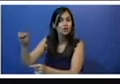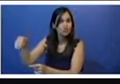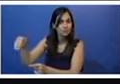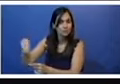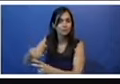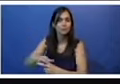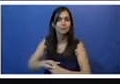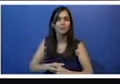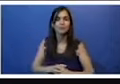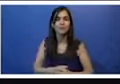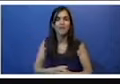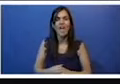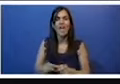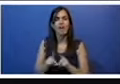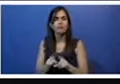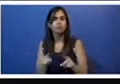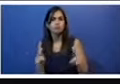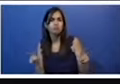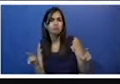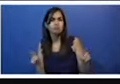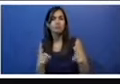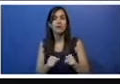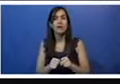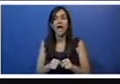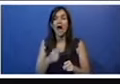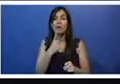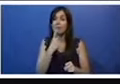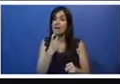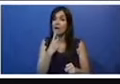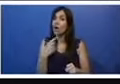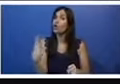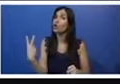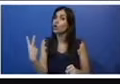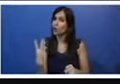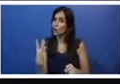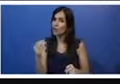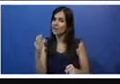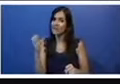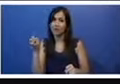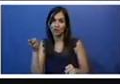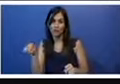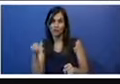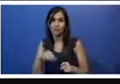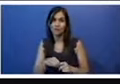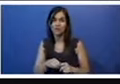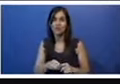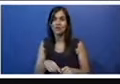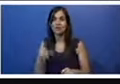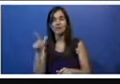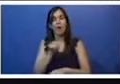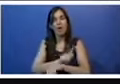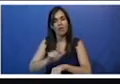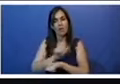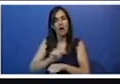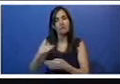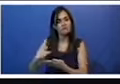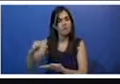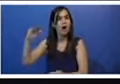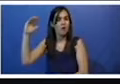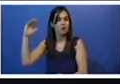cm ela mede 4 cm e a vermelha 2 então a Lilás é